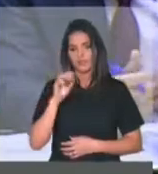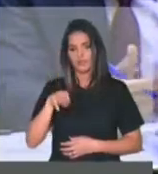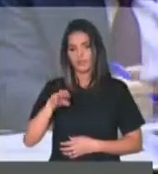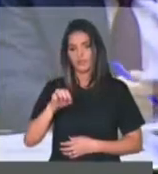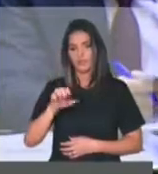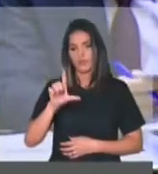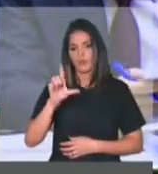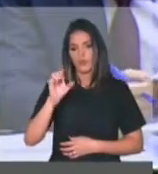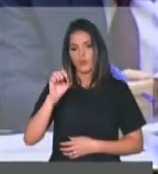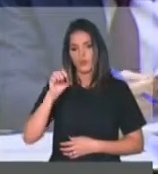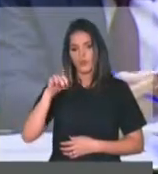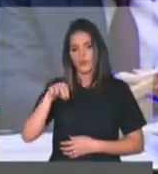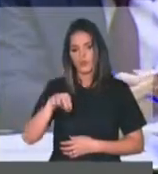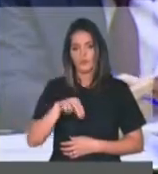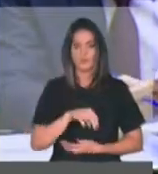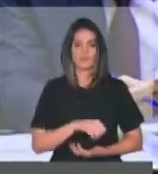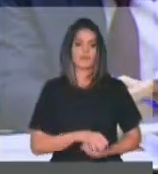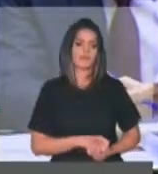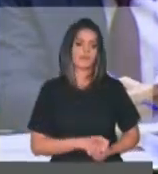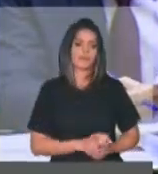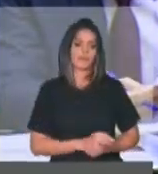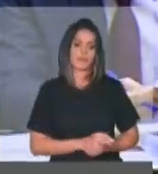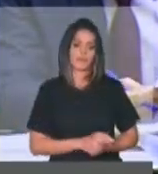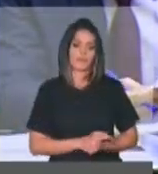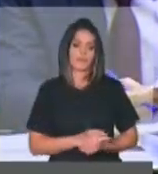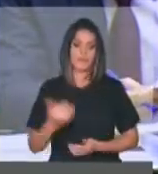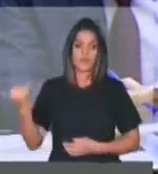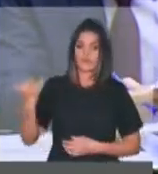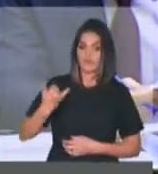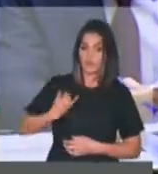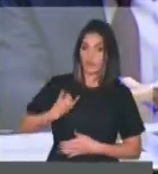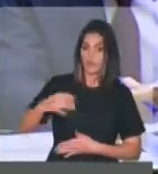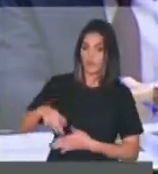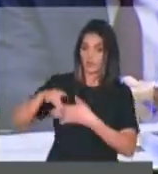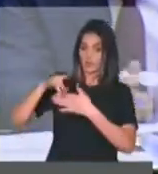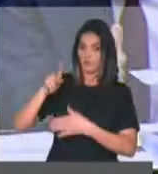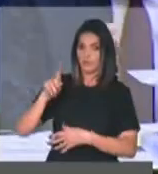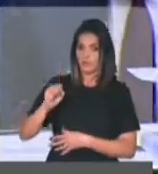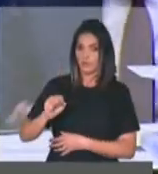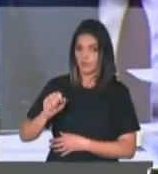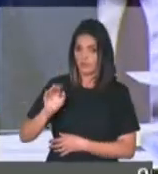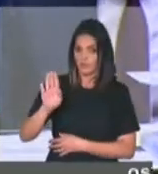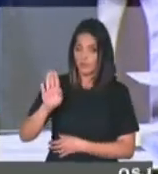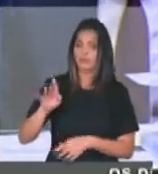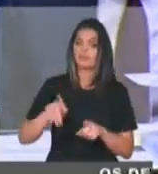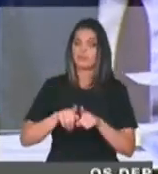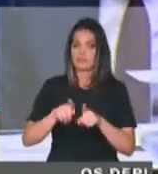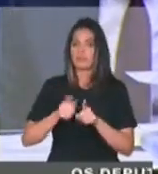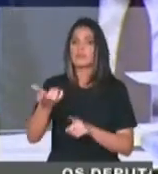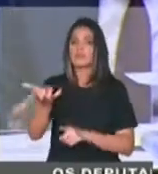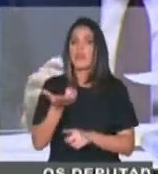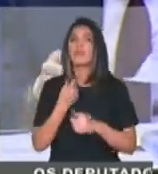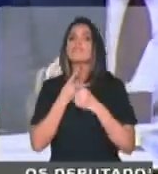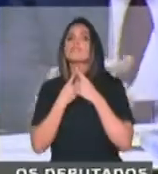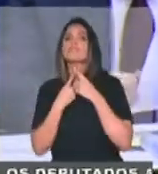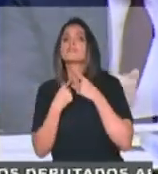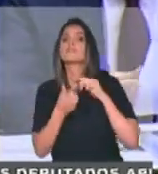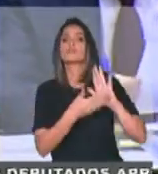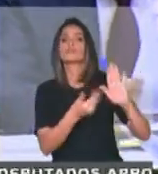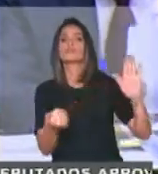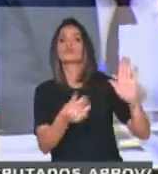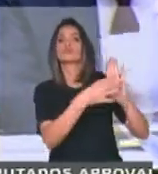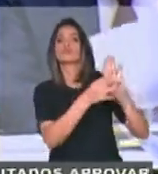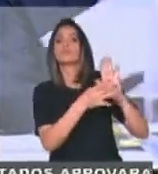Molon, presidente, me informa que é a liderança do PSB, que o PSB também deseja retirar